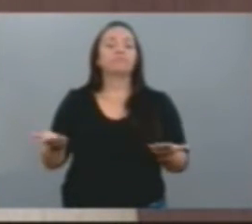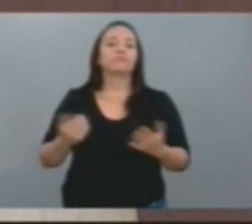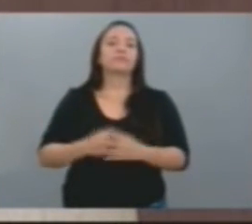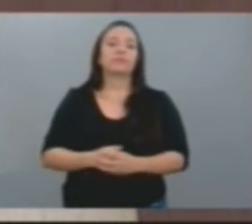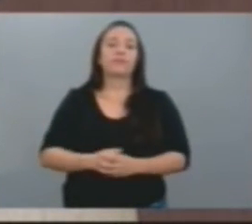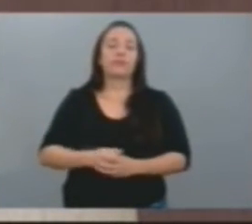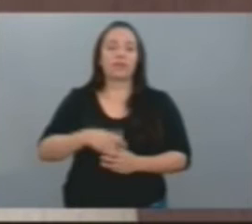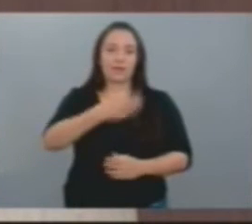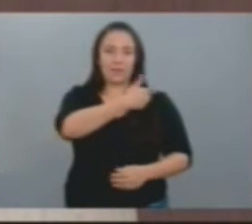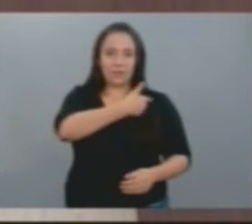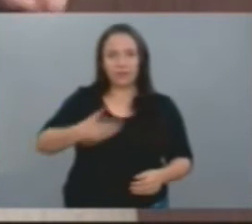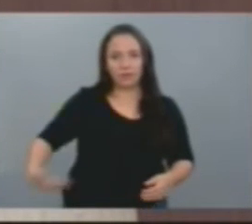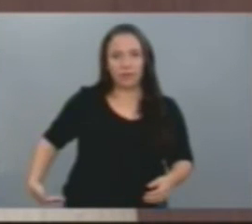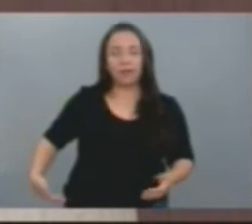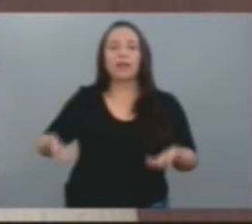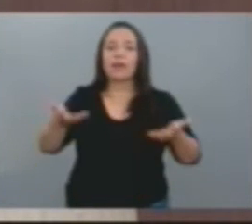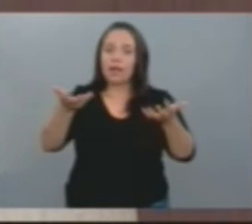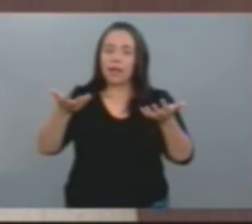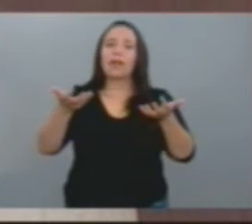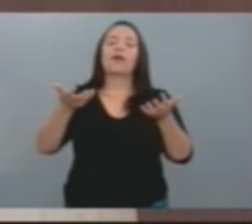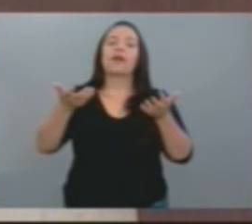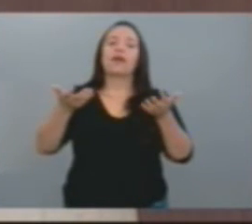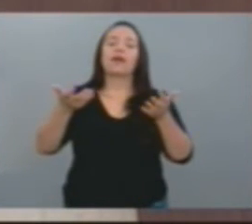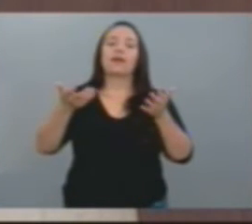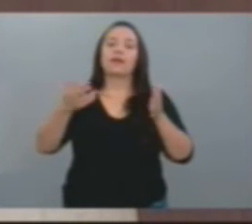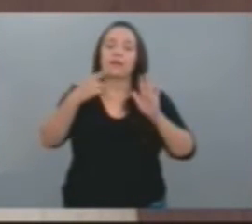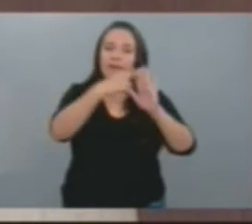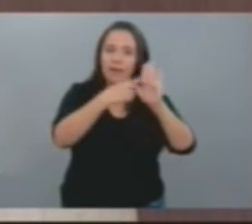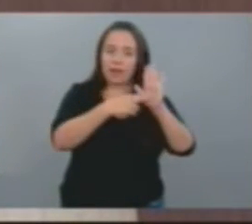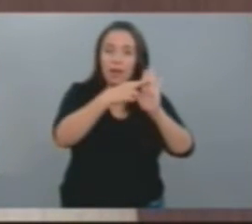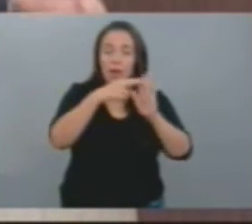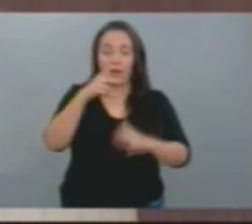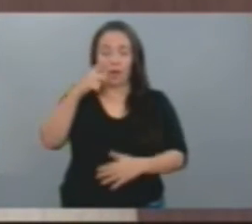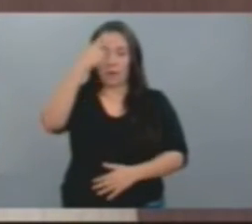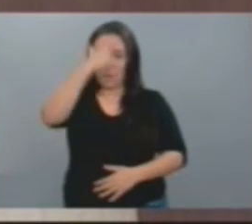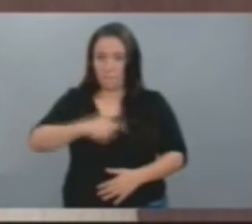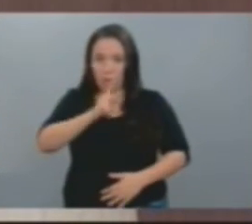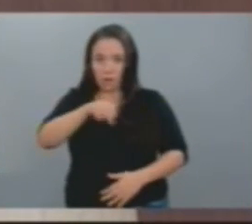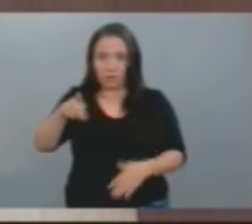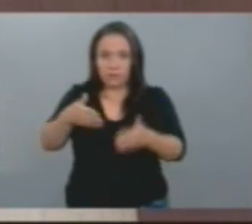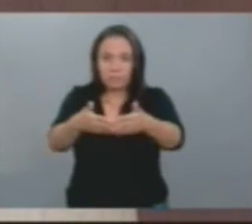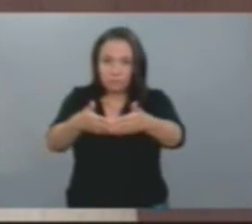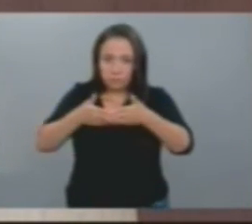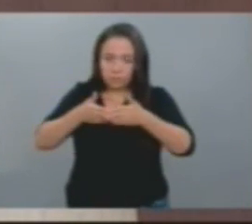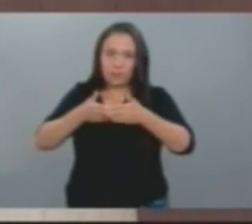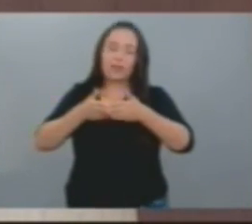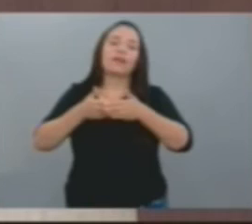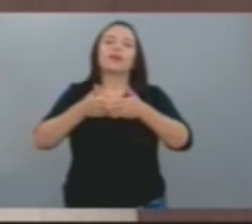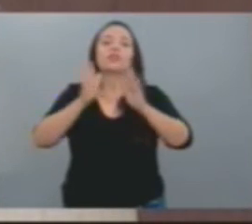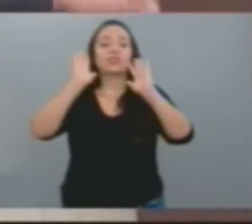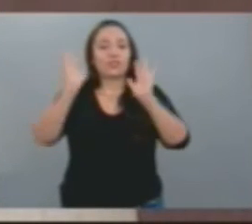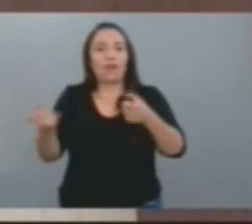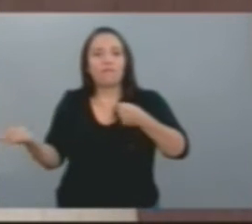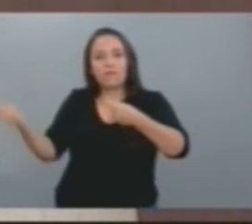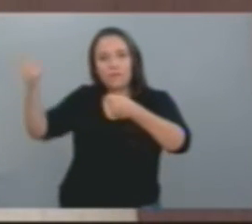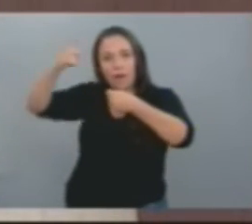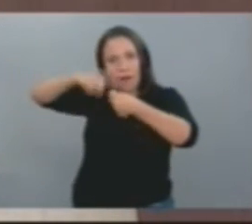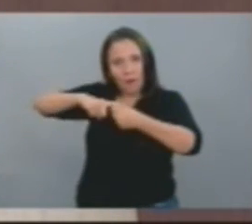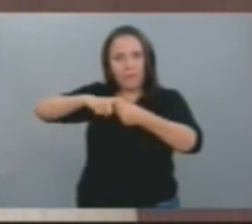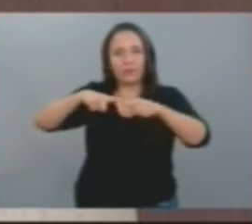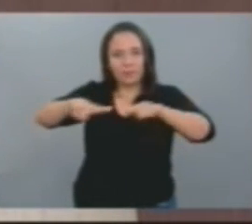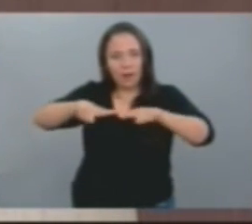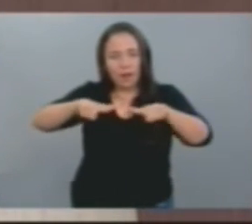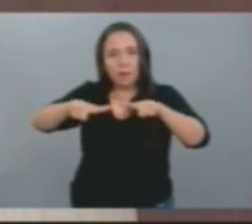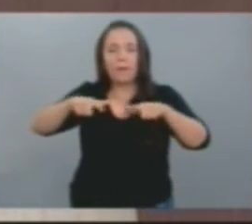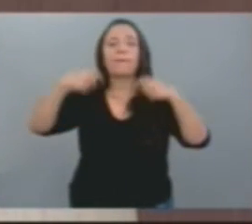ele determina que o professor afastado, quando retorna às atividades, tenha que